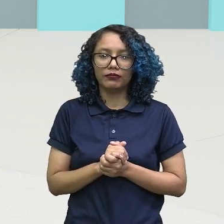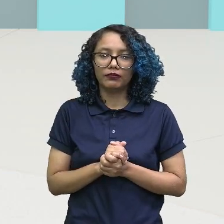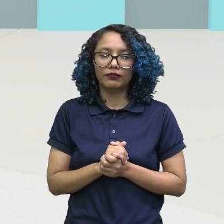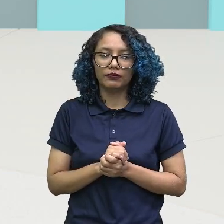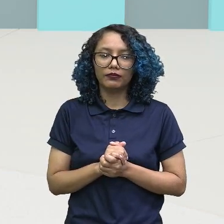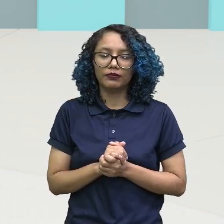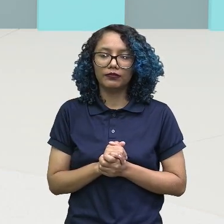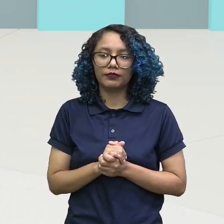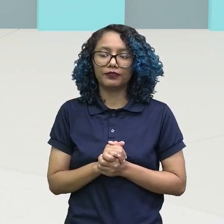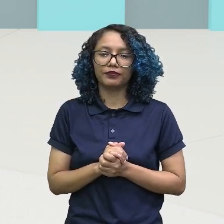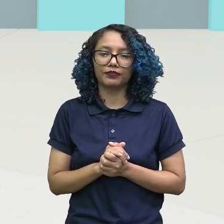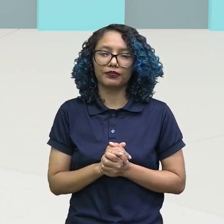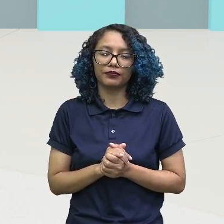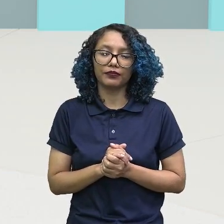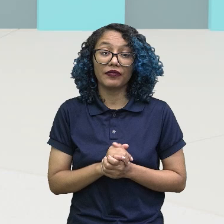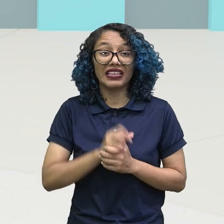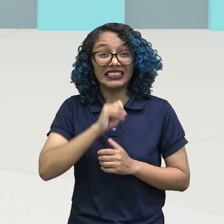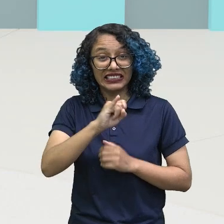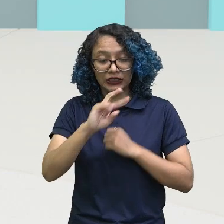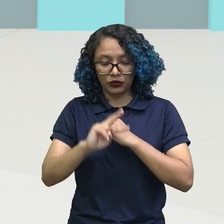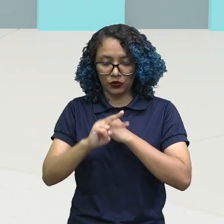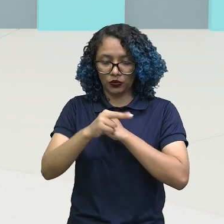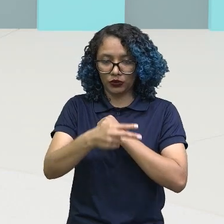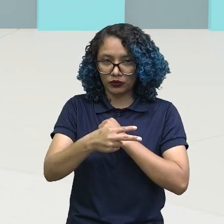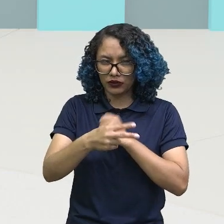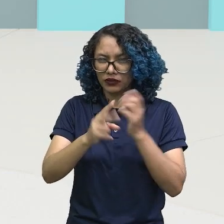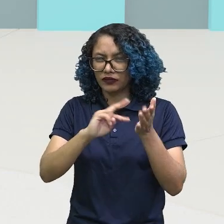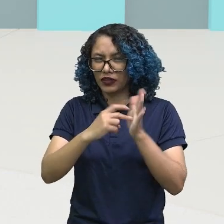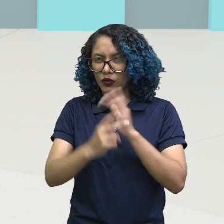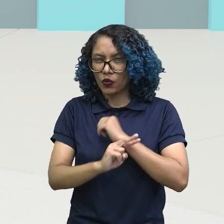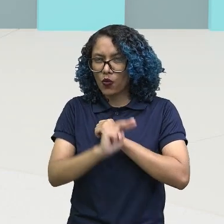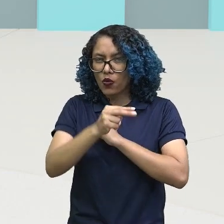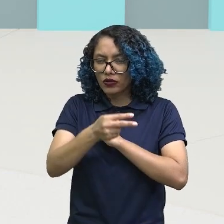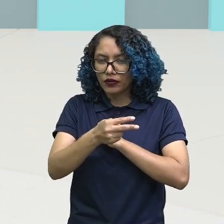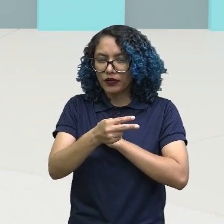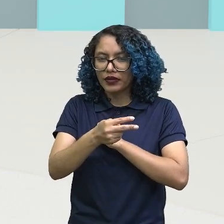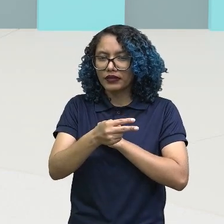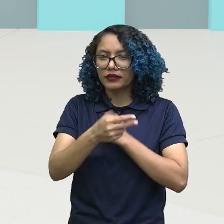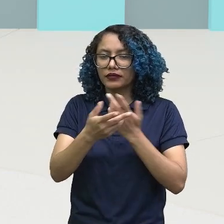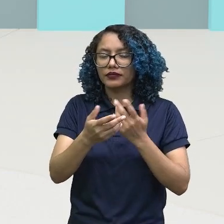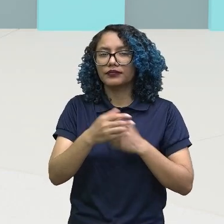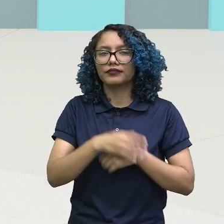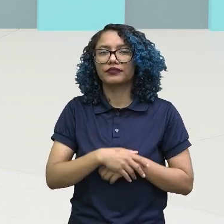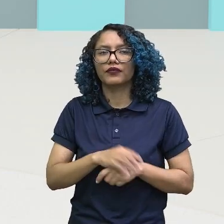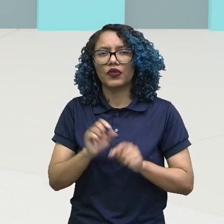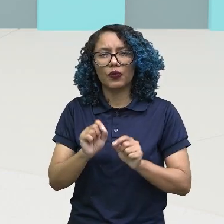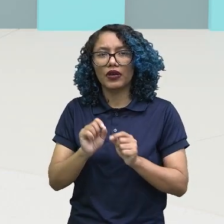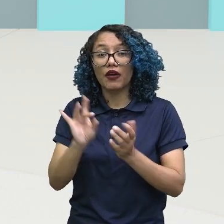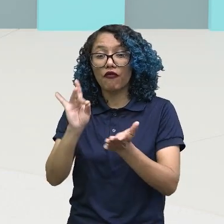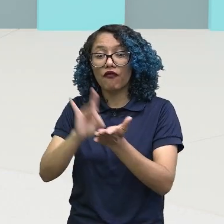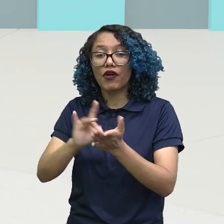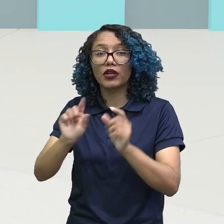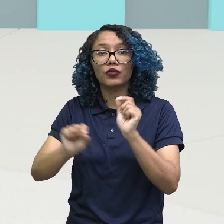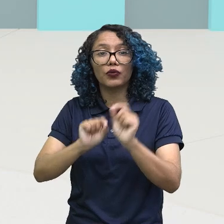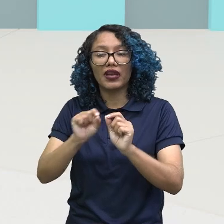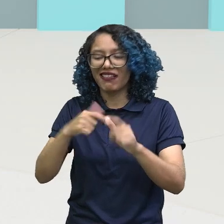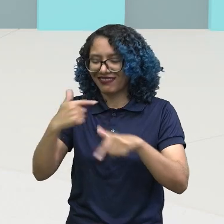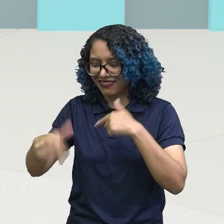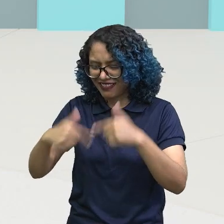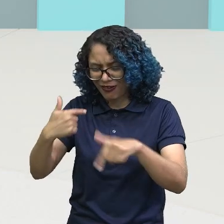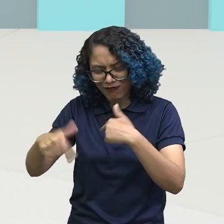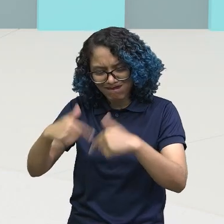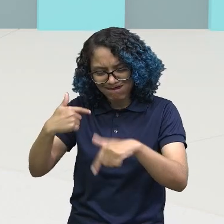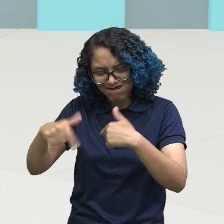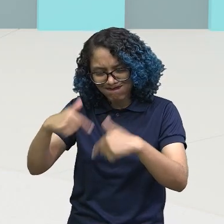se tem uma consequência, o fato de ela trabalhar muito, né, pelo que eu entendo, da